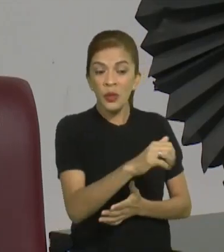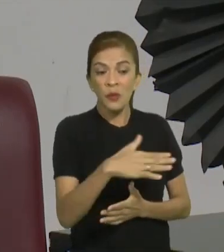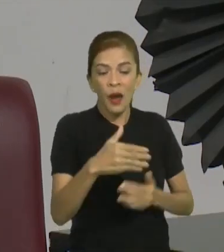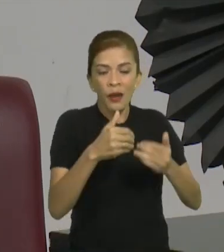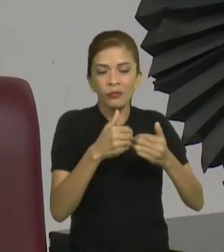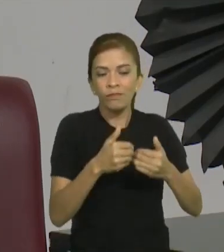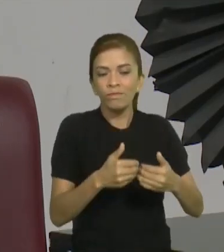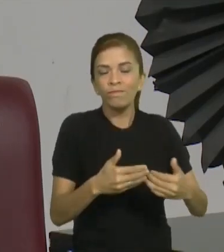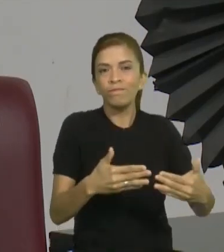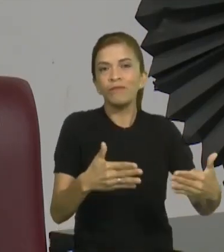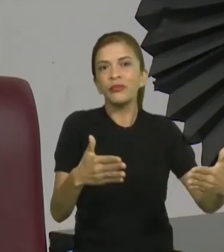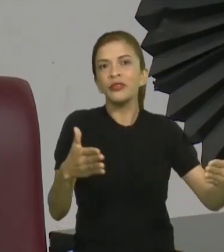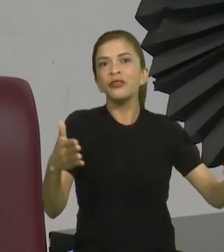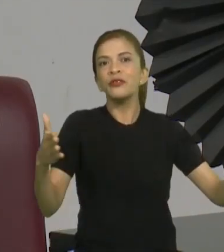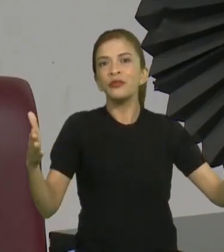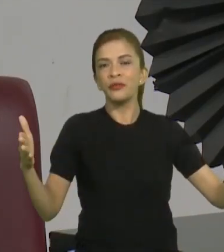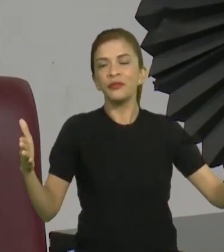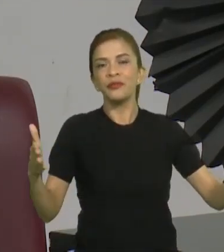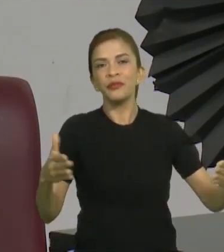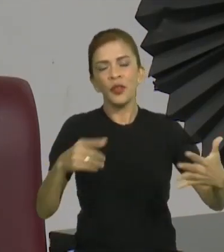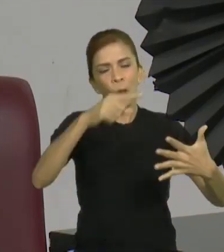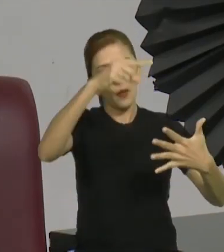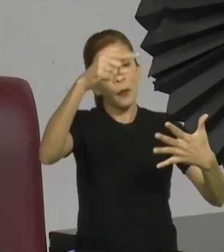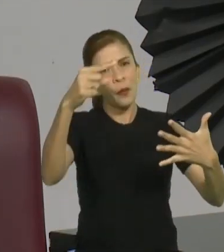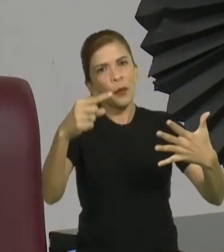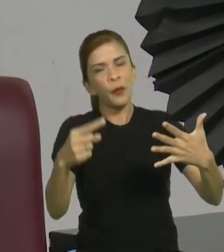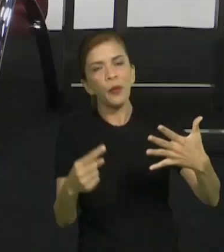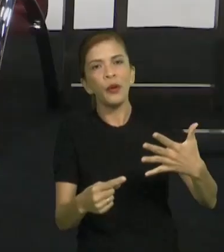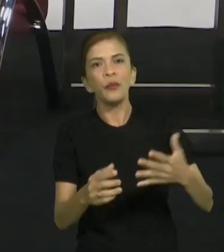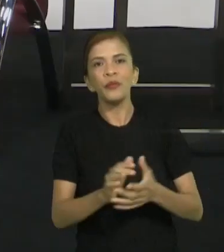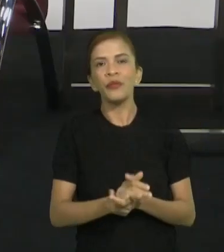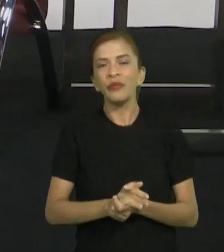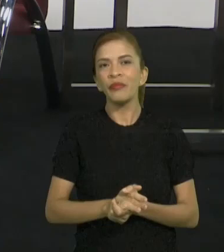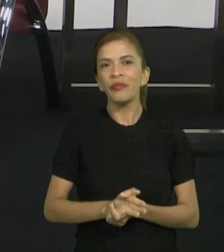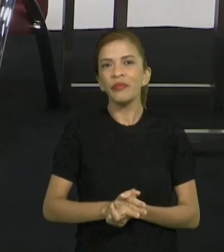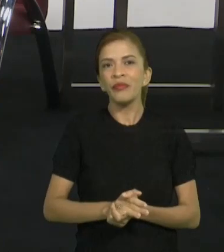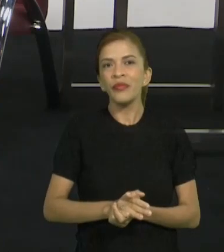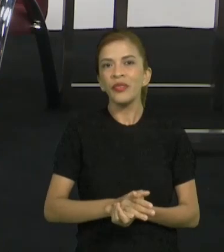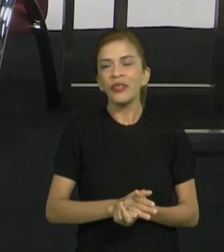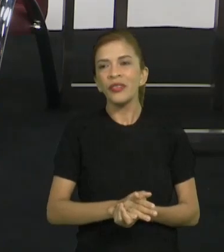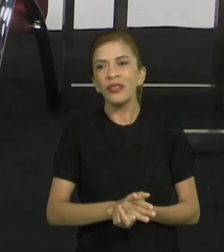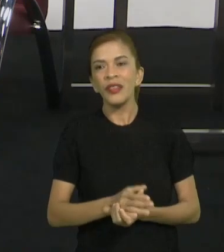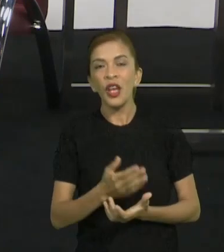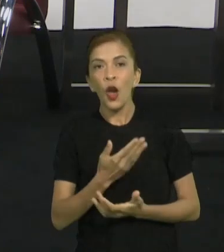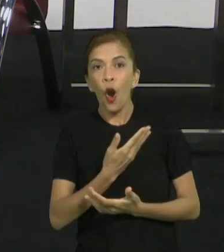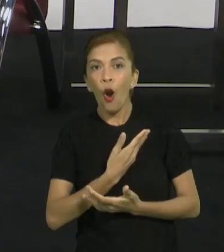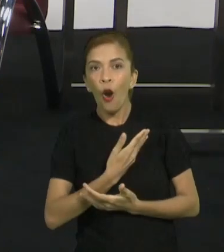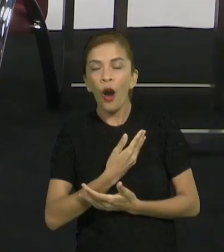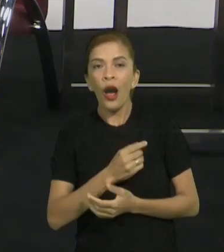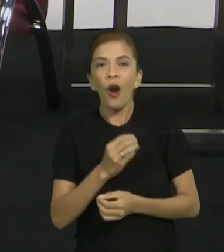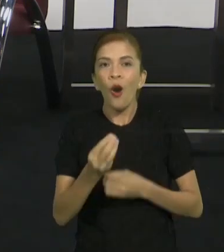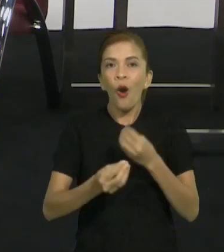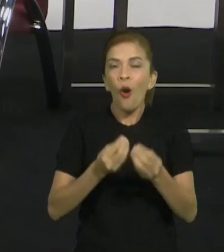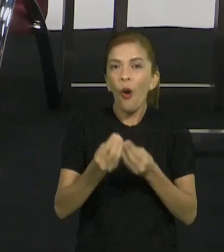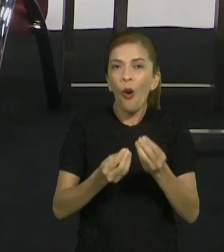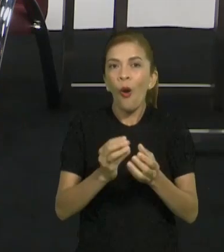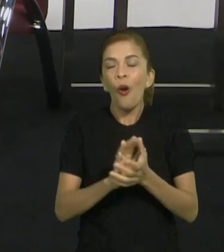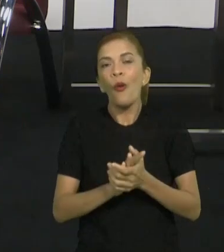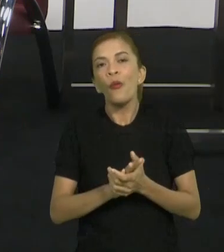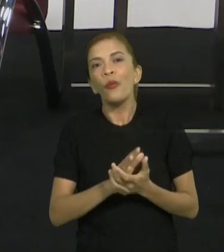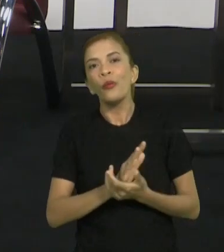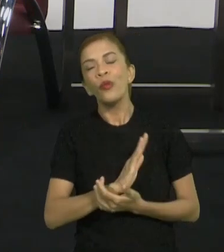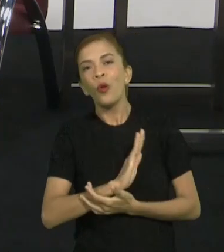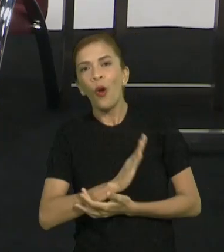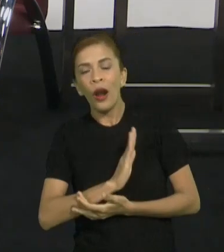ele tá tendo leques, né? Mas e o coração, como é que tá? Assim, antes da gente entrar nesses detalhes, assim, tá chegando